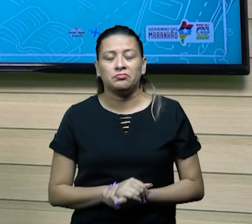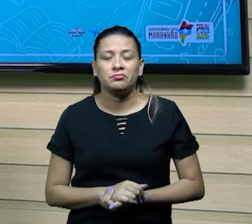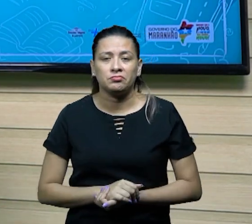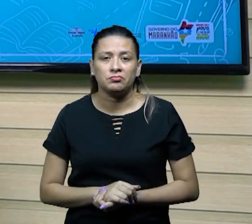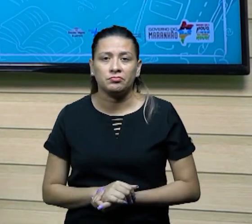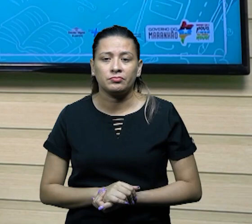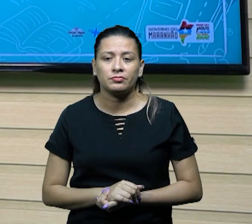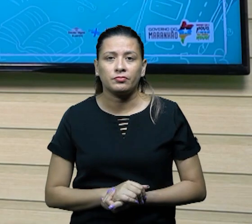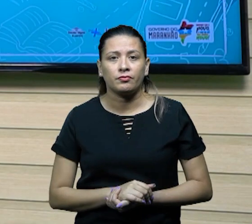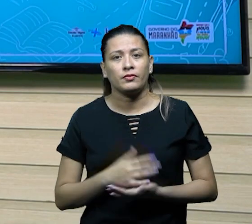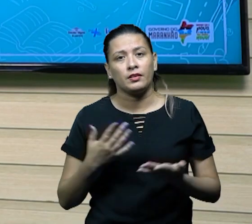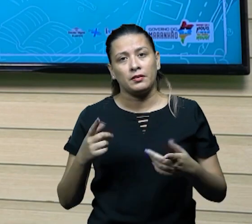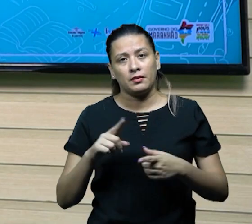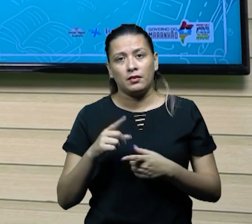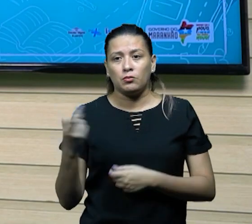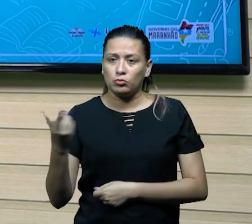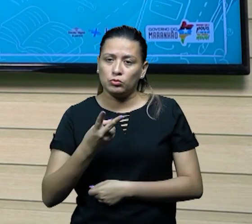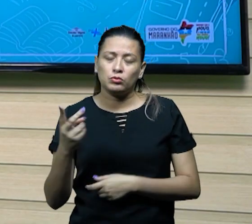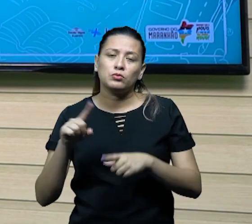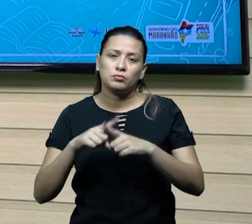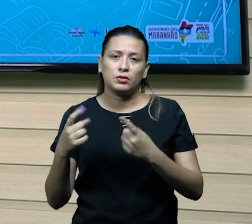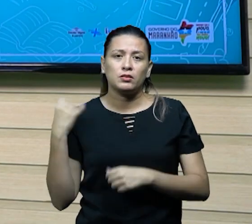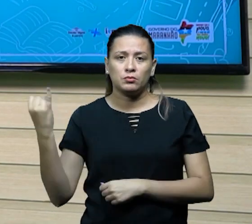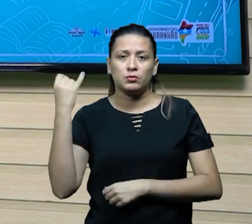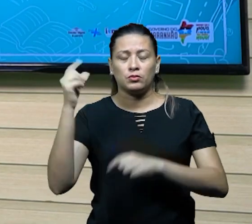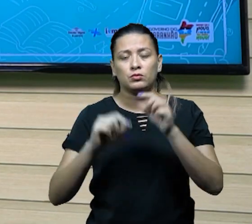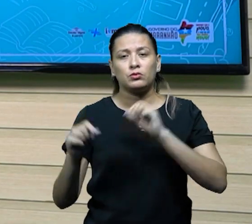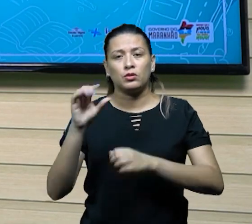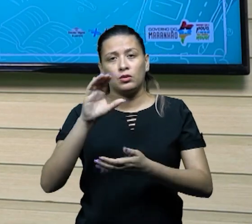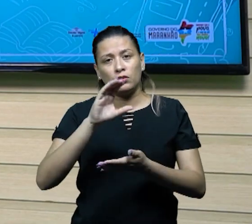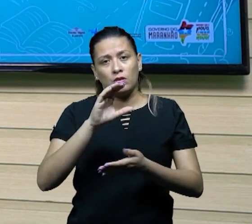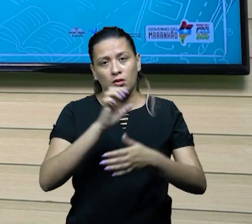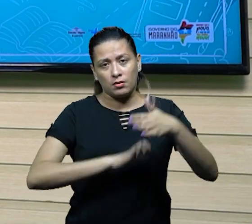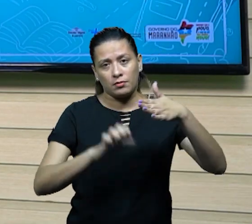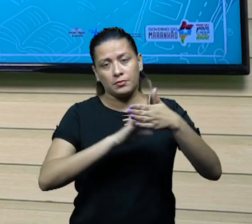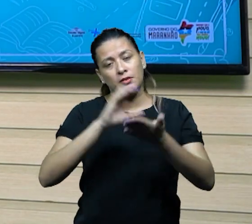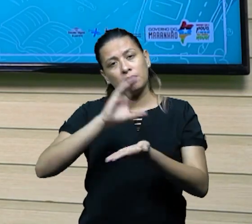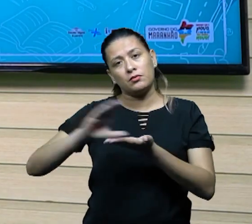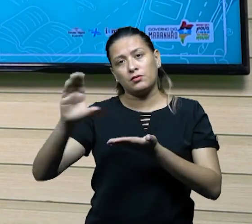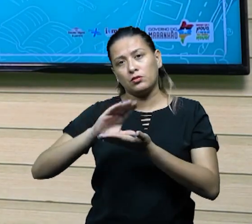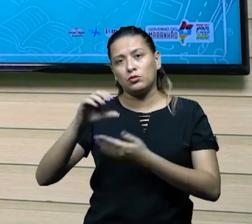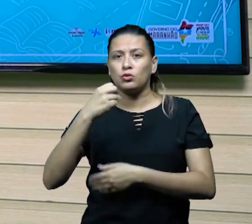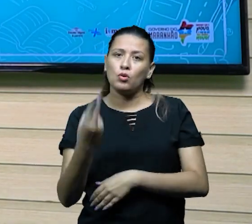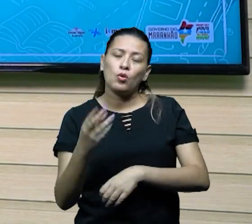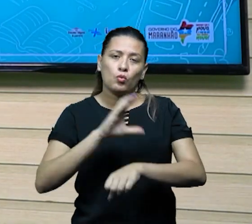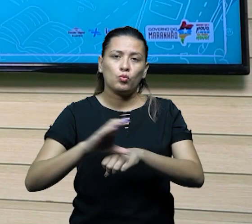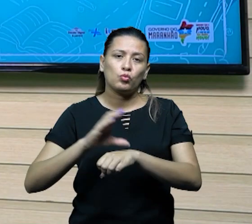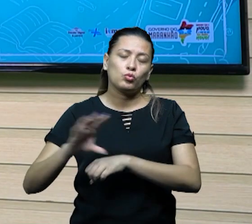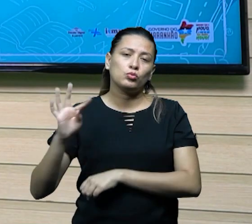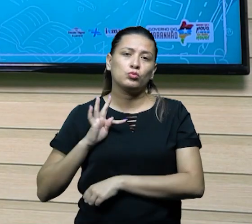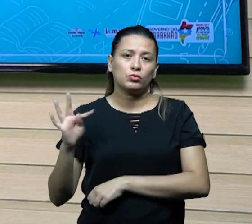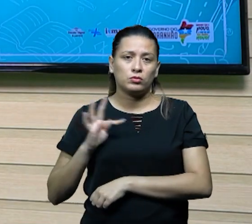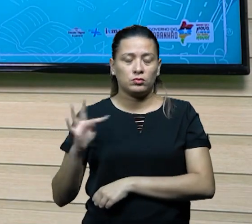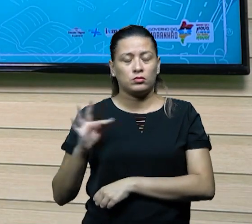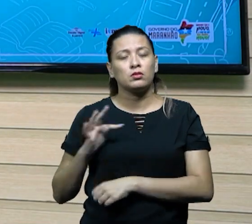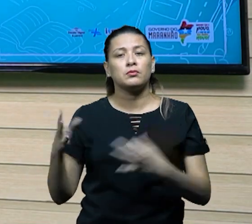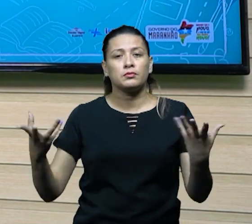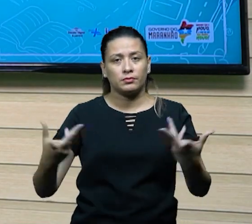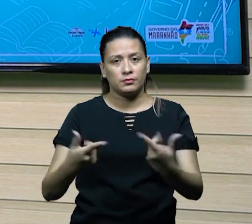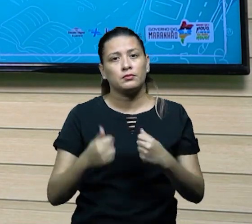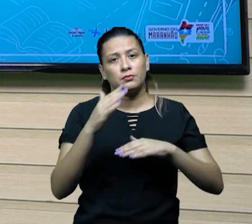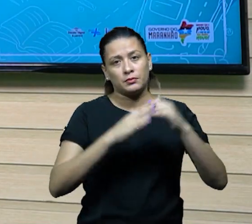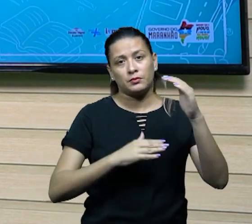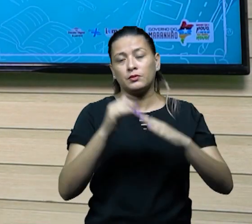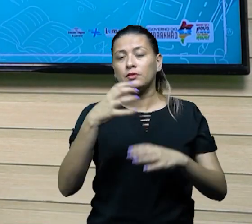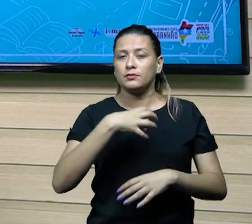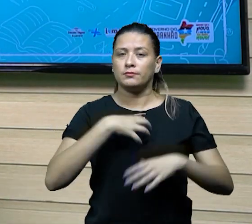um tecnólogo, seja a famosa graduação tradicional, como a gente chama. Mas é importante que a empresa invista. Um curso técnico também pode ser, já não é um curso superior, mas é um curso